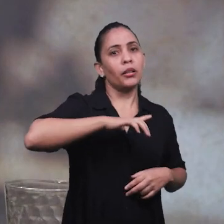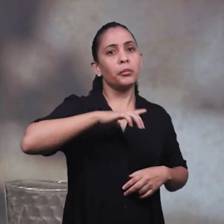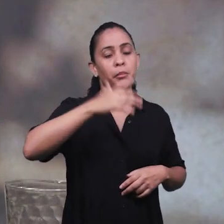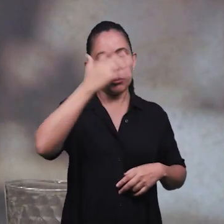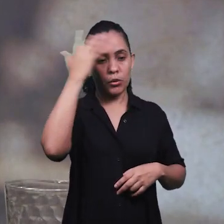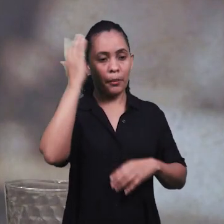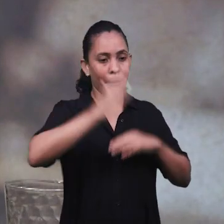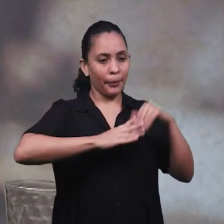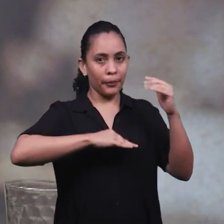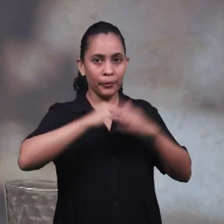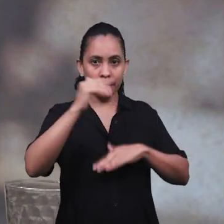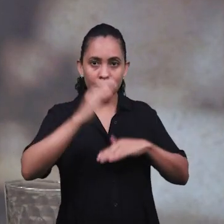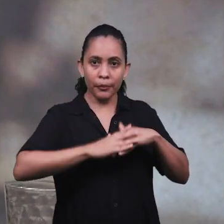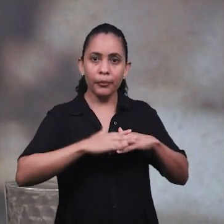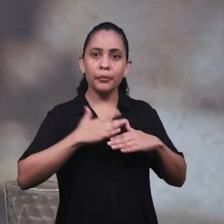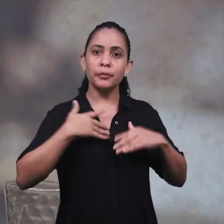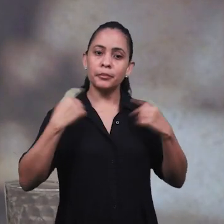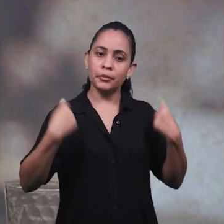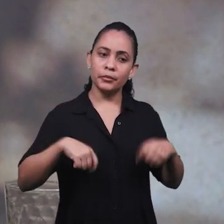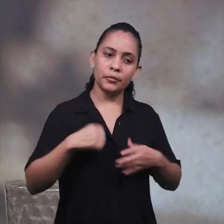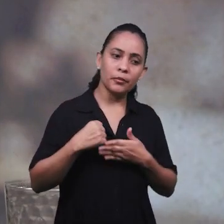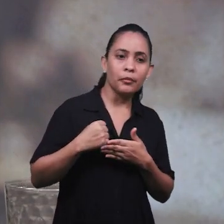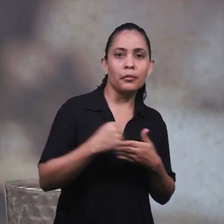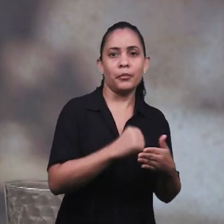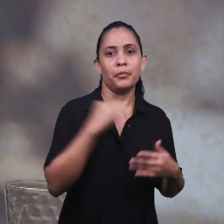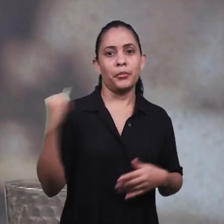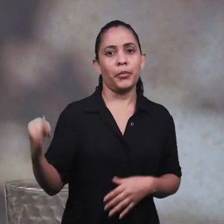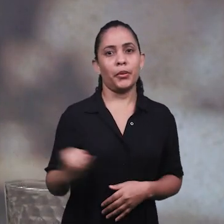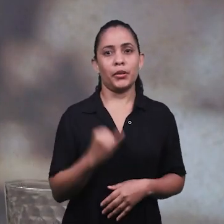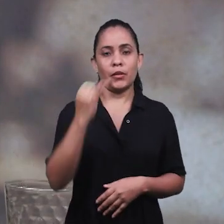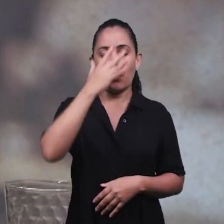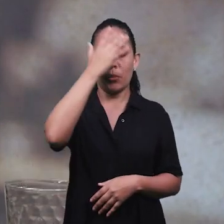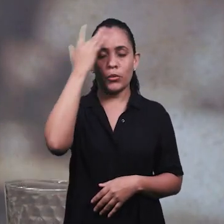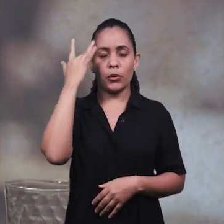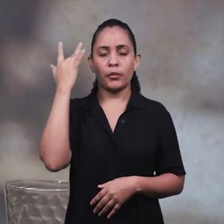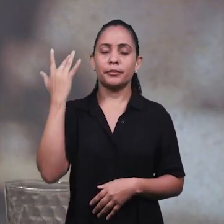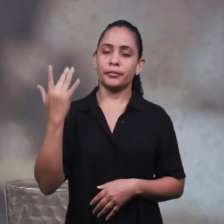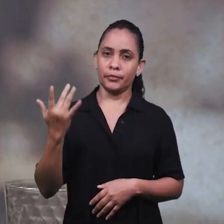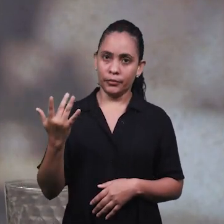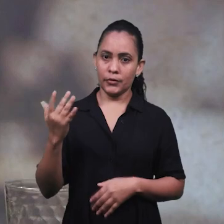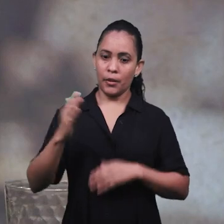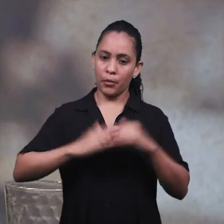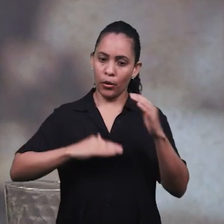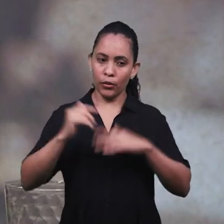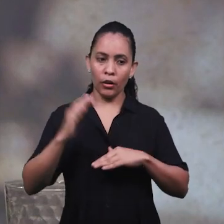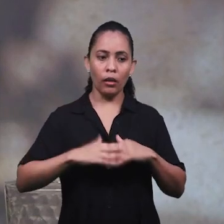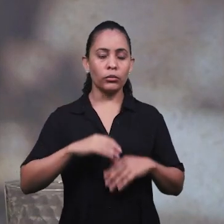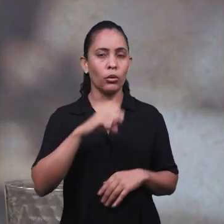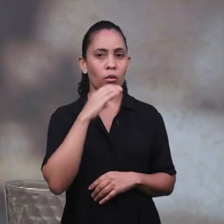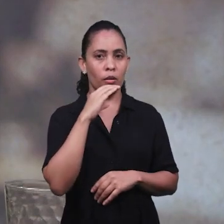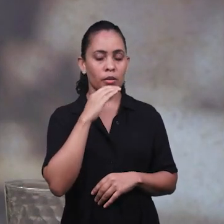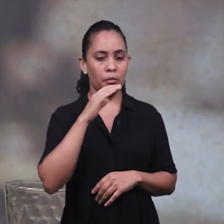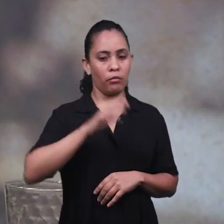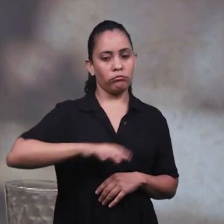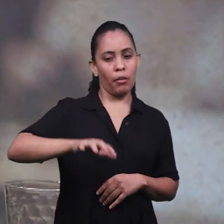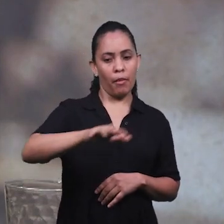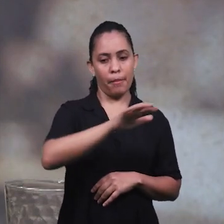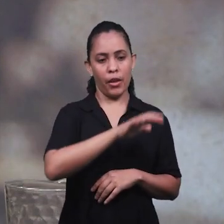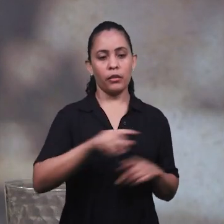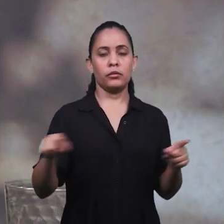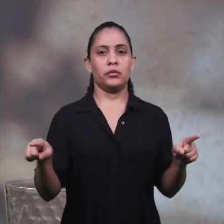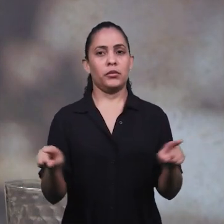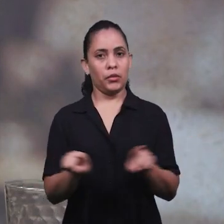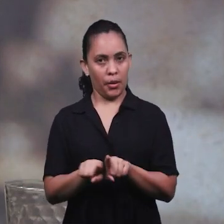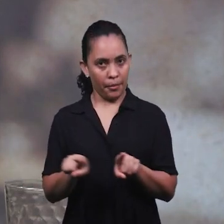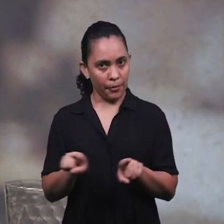profissionais especializados, e por isso a importância de um síndico profissional, que vai ter um conhecimento dessas áreas, mas também vai